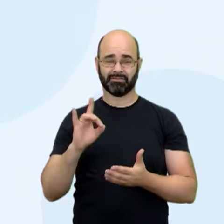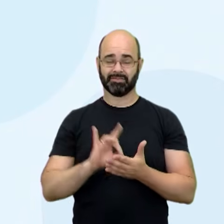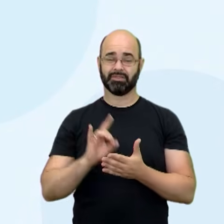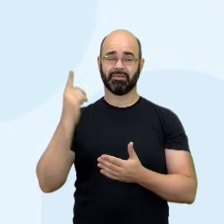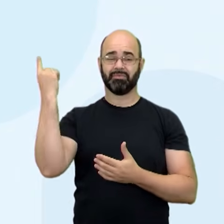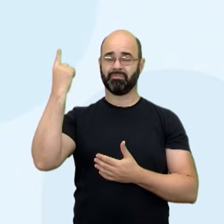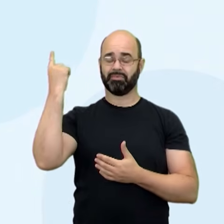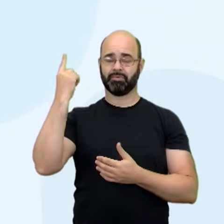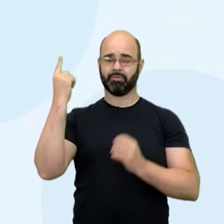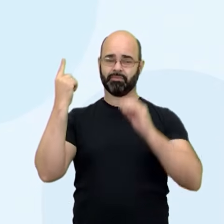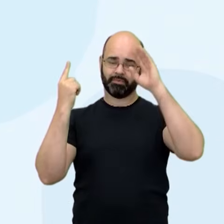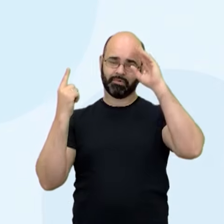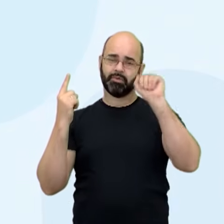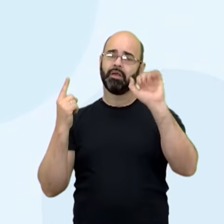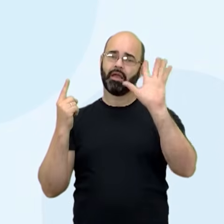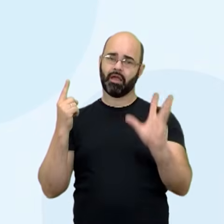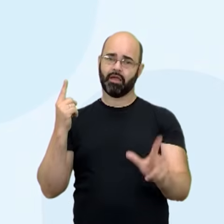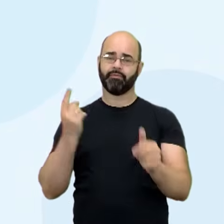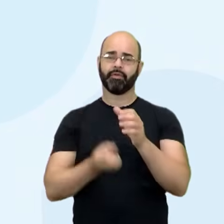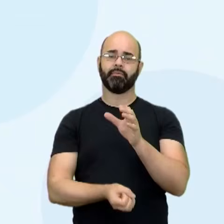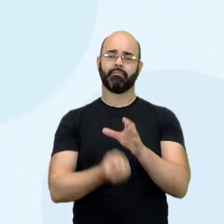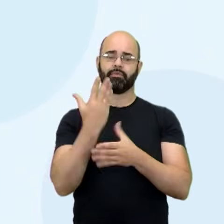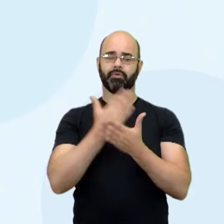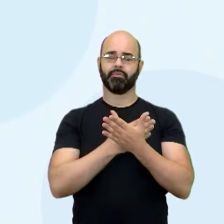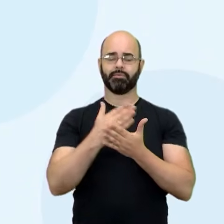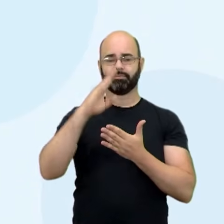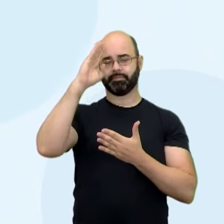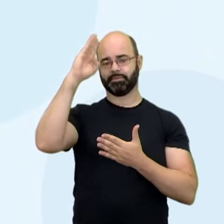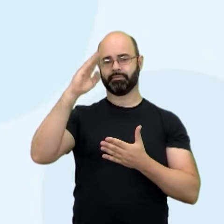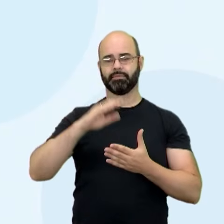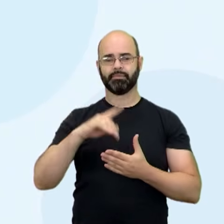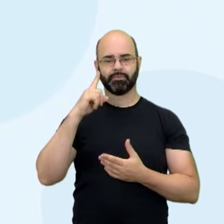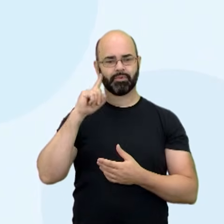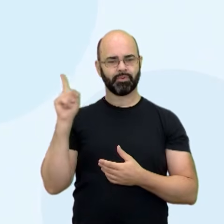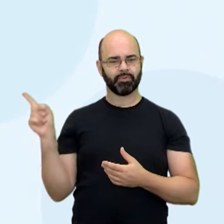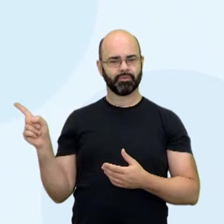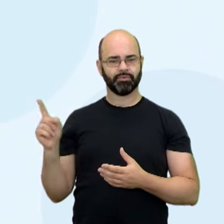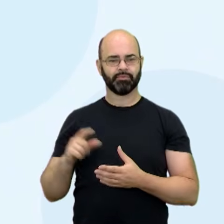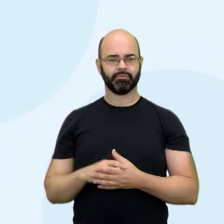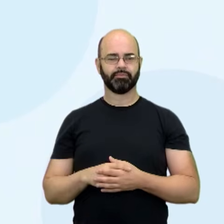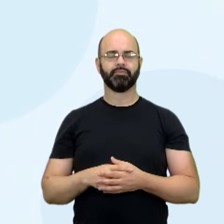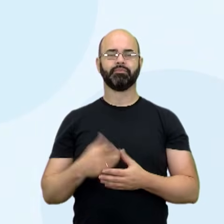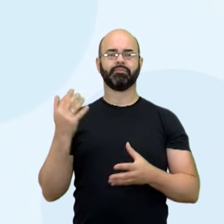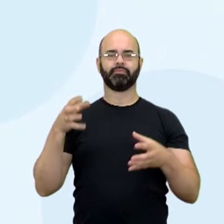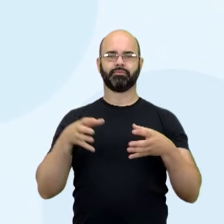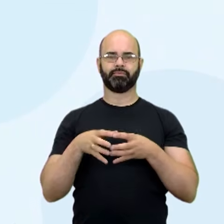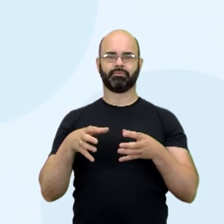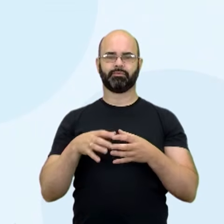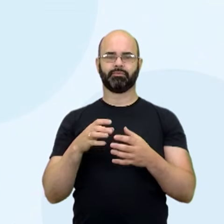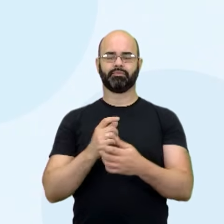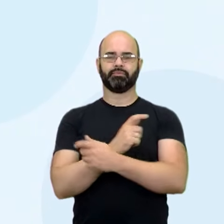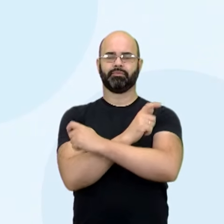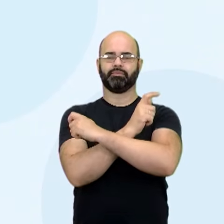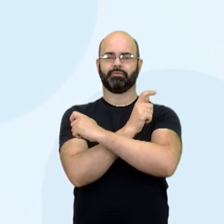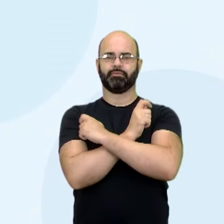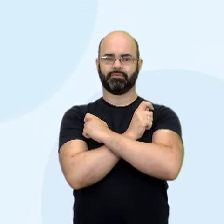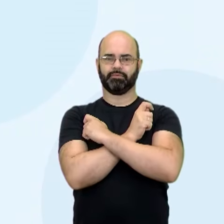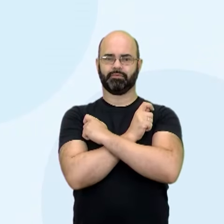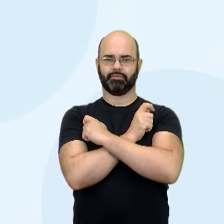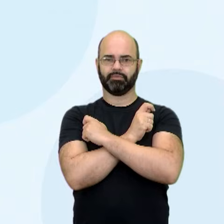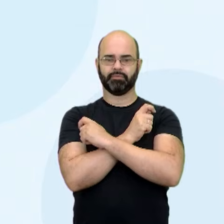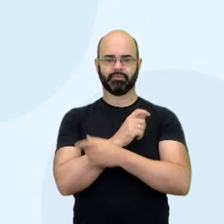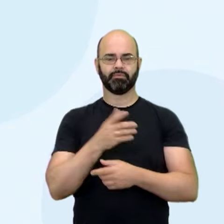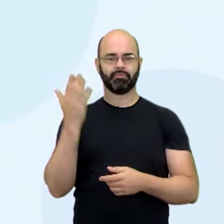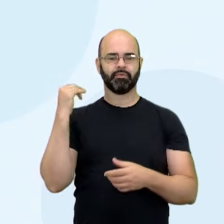há. A África é o berço da humanidade. E eu queria mostrar para vocês aqui, ó, os faraós da dinastia Kush, né?